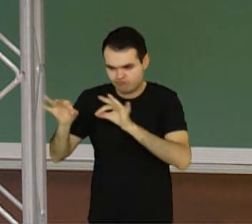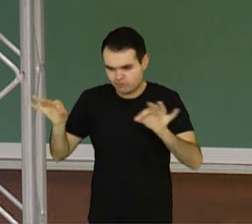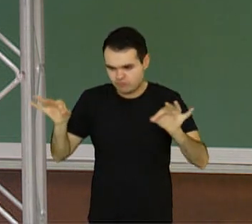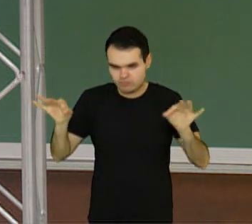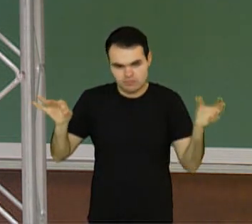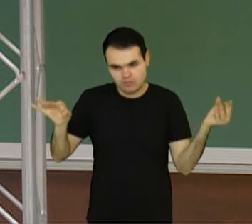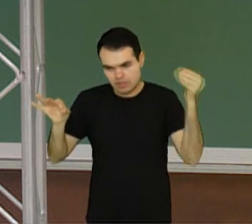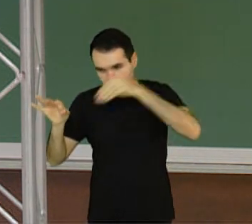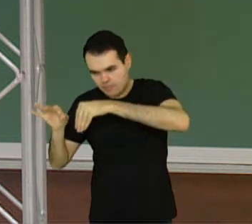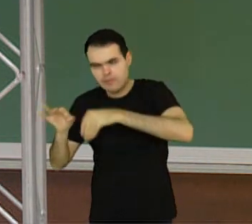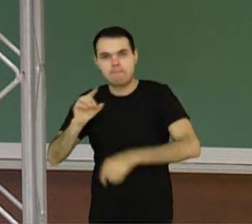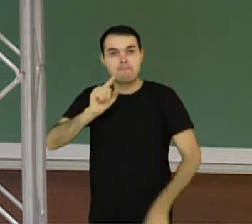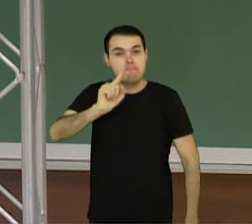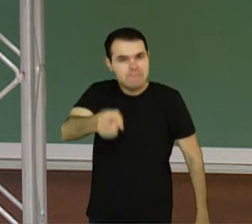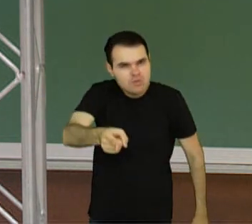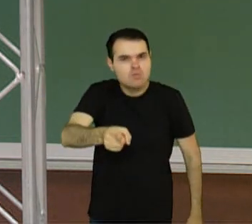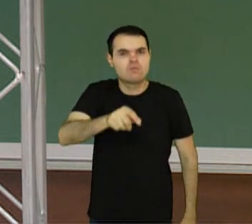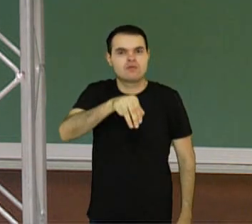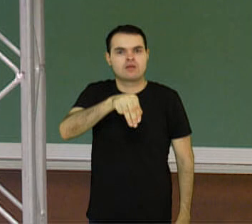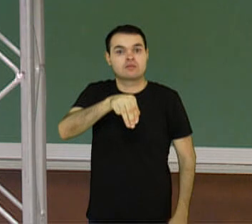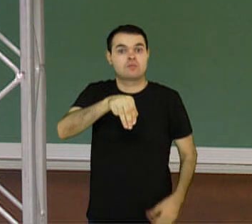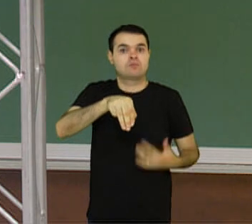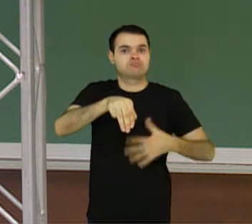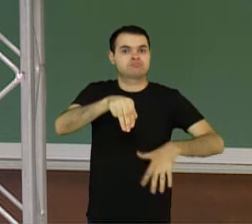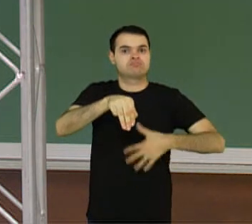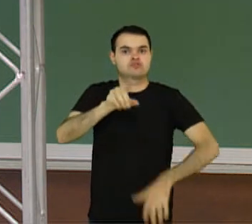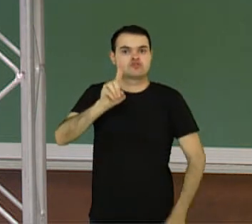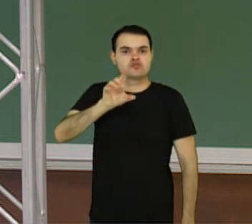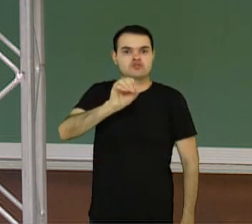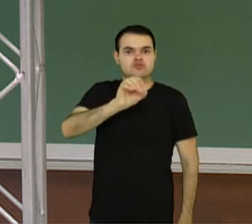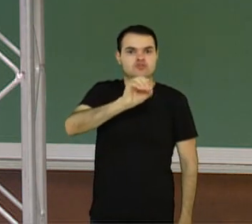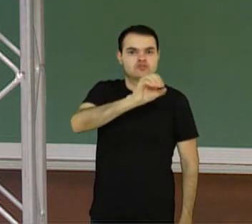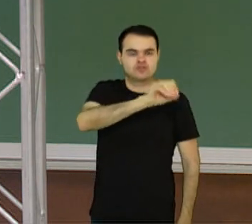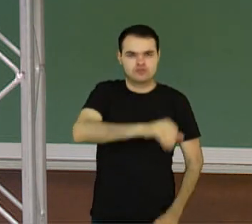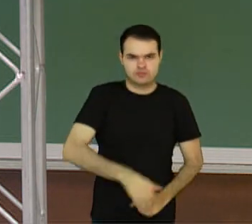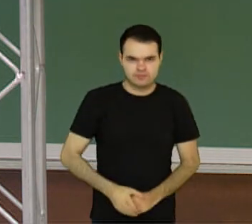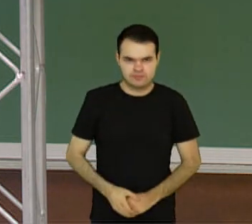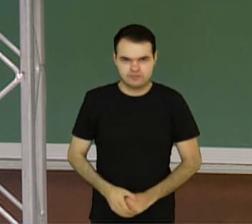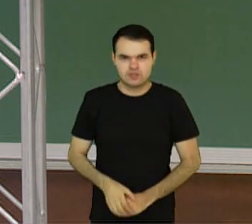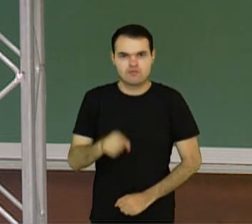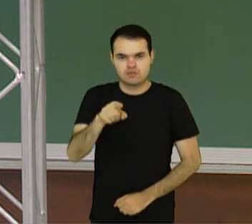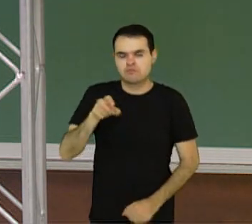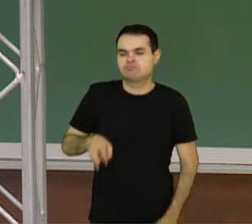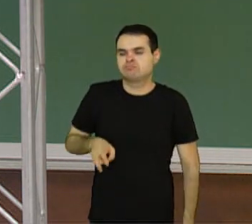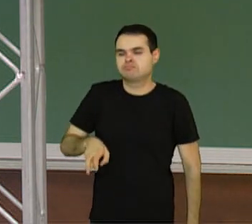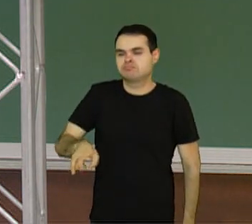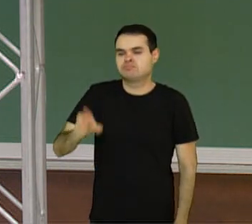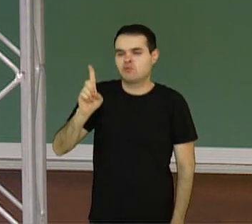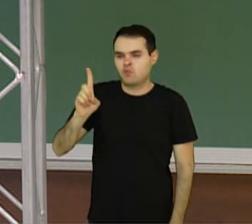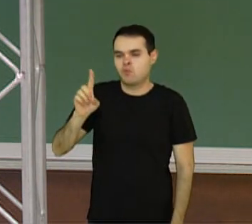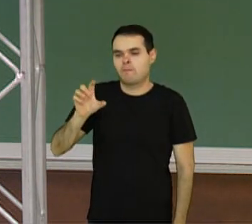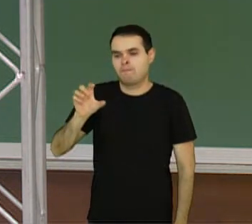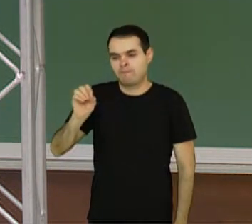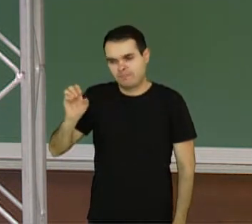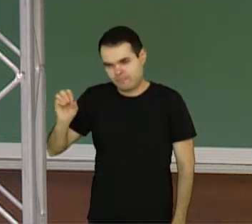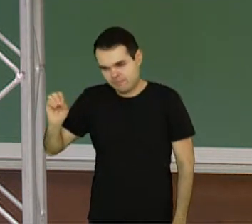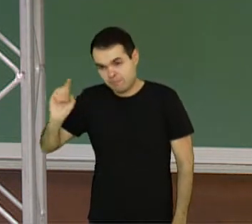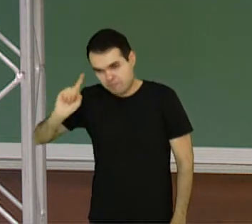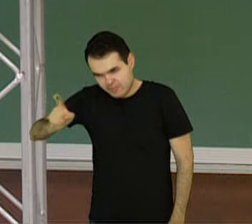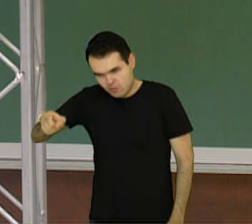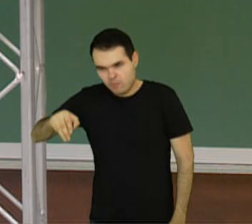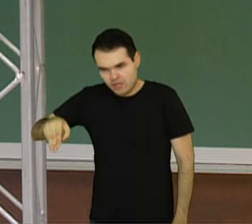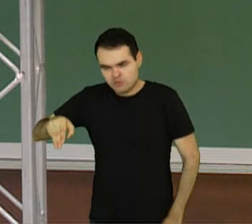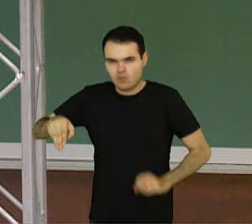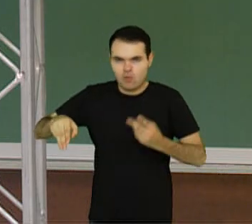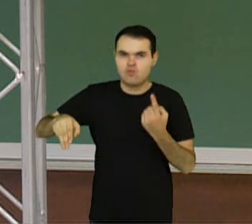cabem 1.000 metros. Então, você falar que andou 1 quilômetro ou 1.000 metros é a mesma coisa.